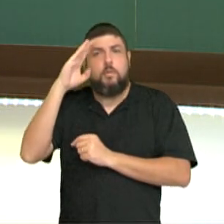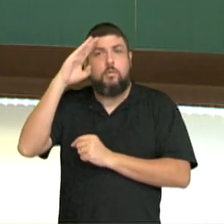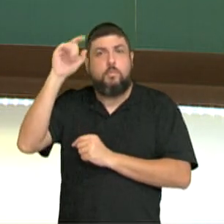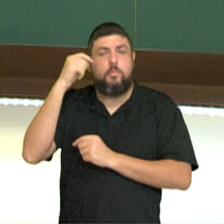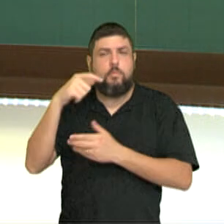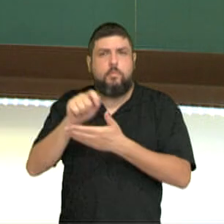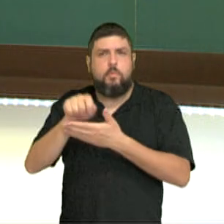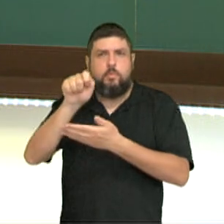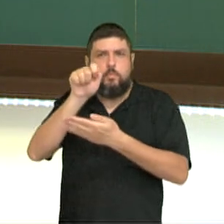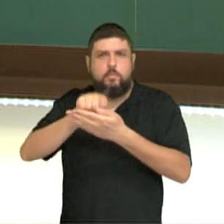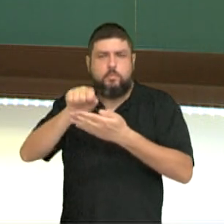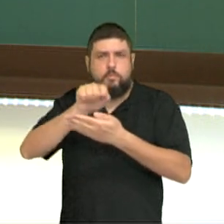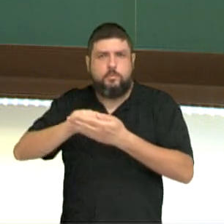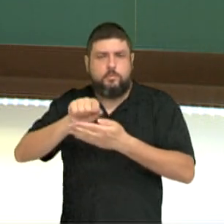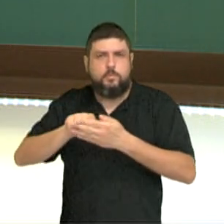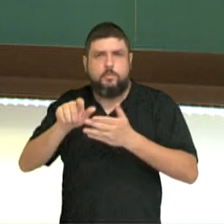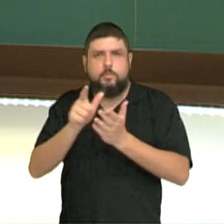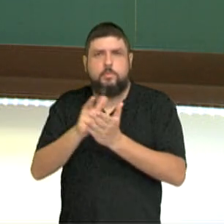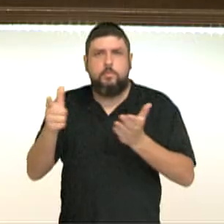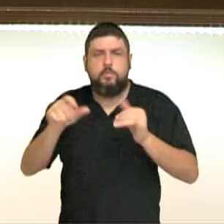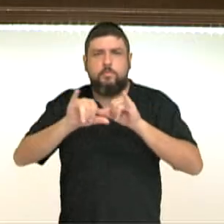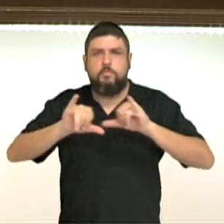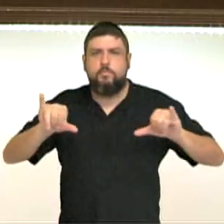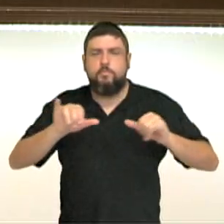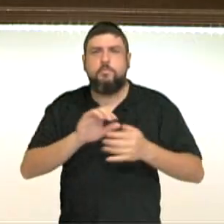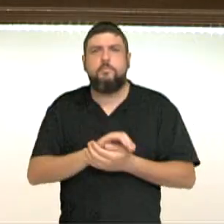a estrutura de uma notícia, beleza?